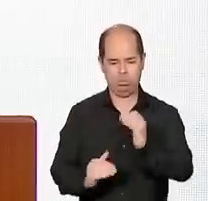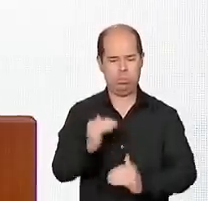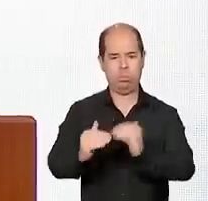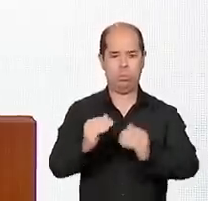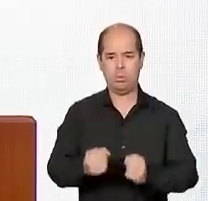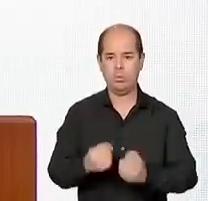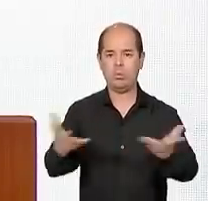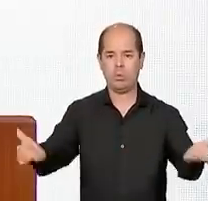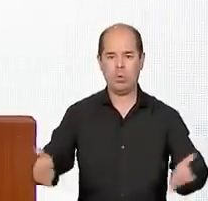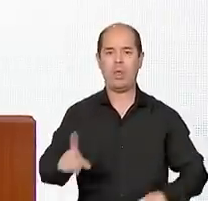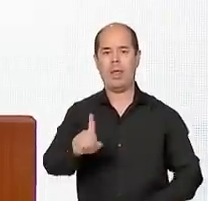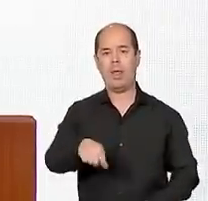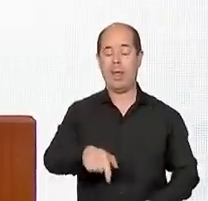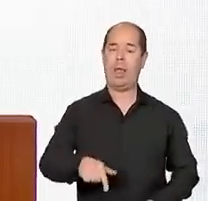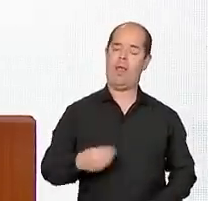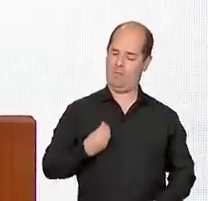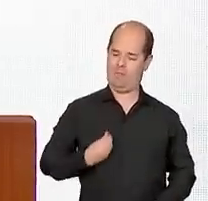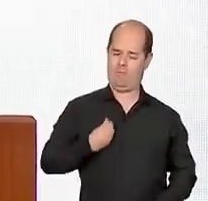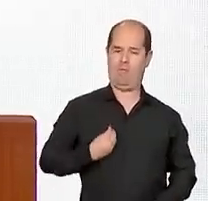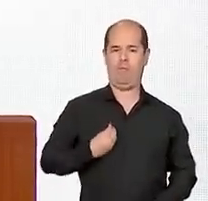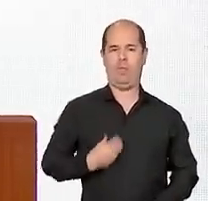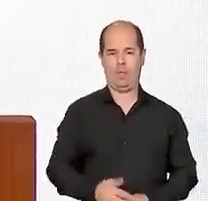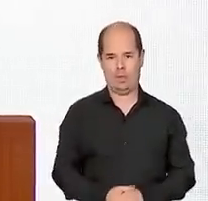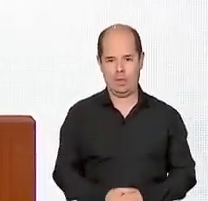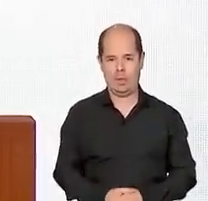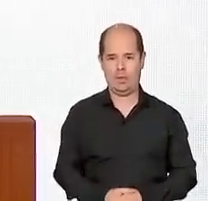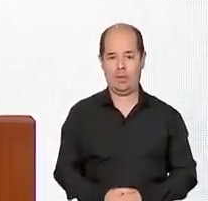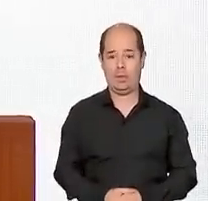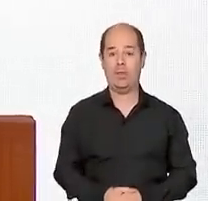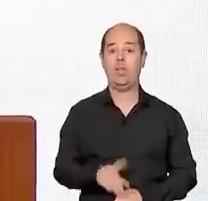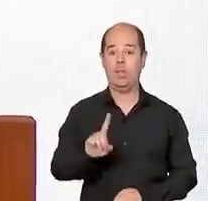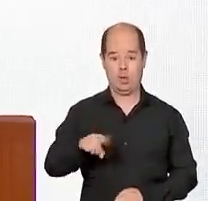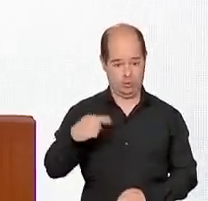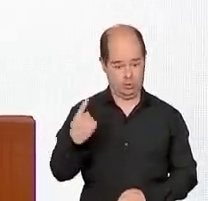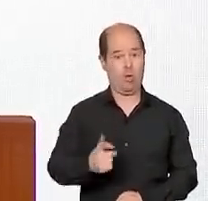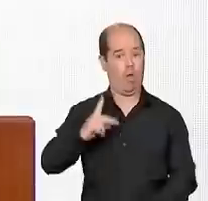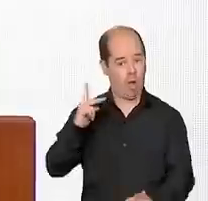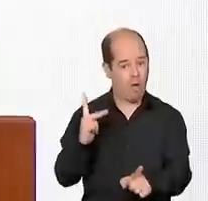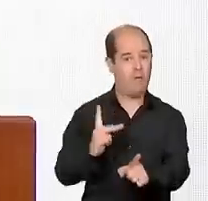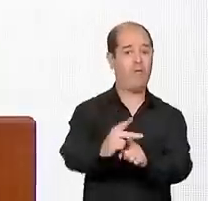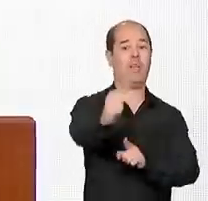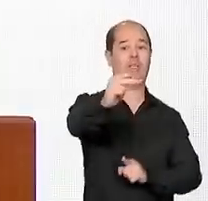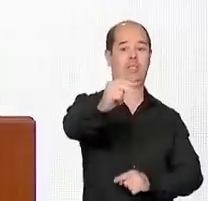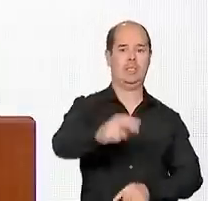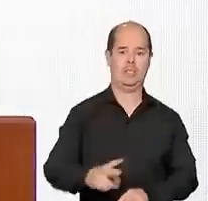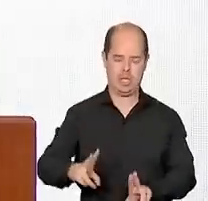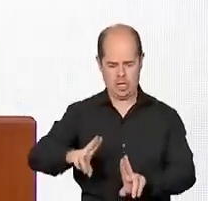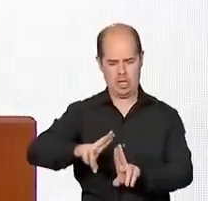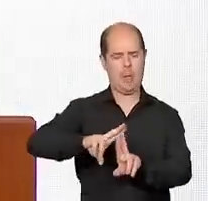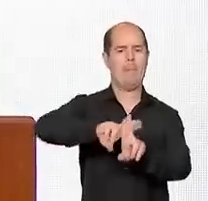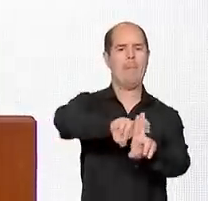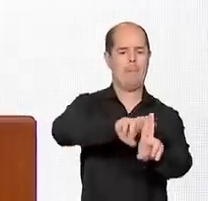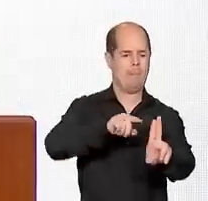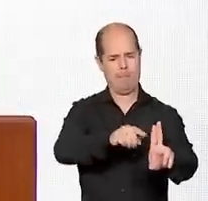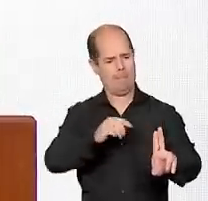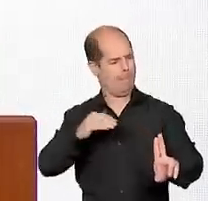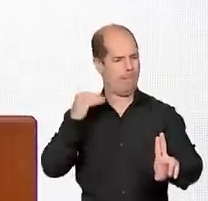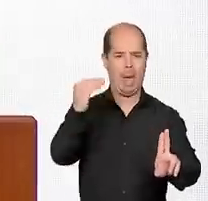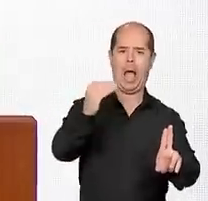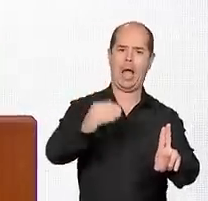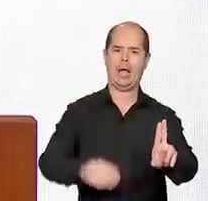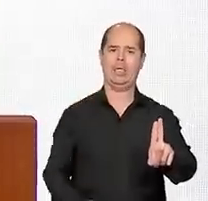da vida. Havemos de vencer, venceremos. Por mais SUS, mais Brasil,